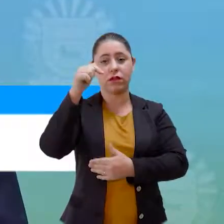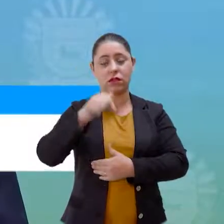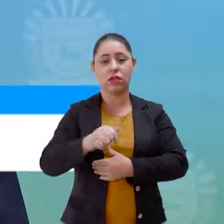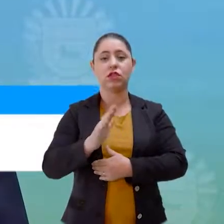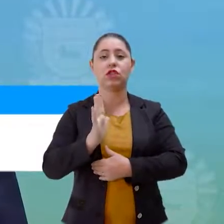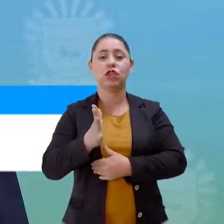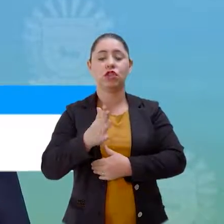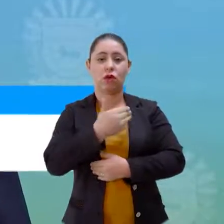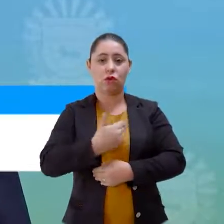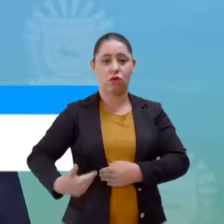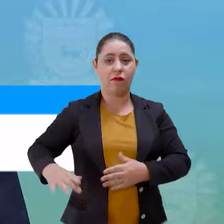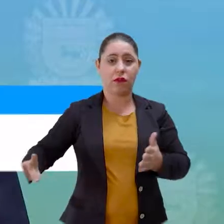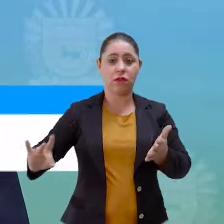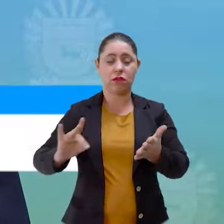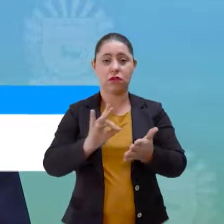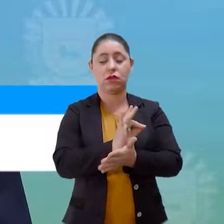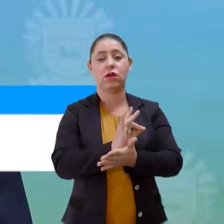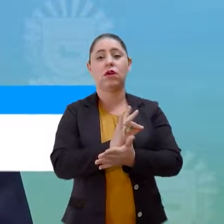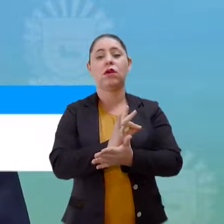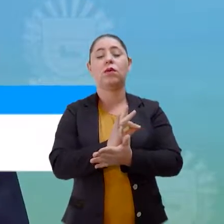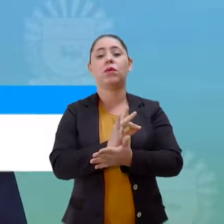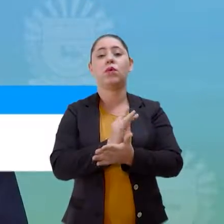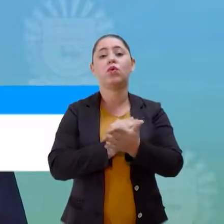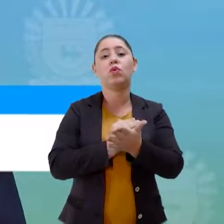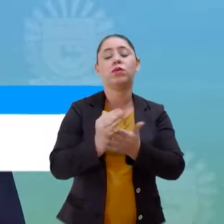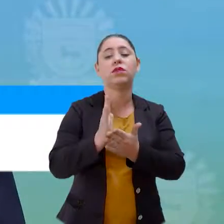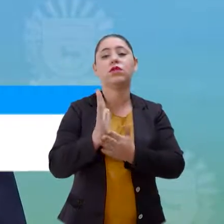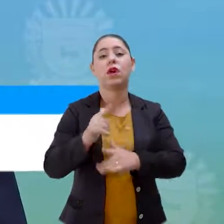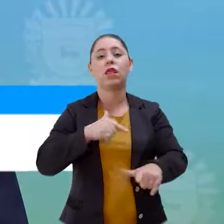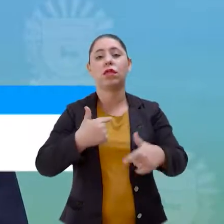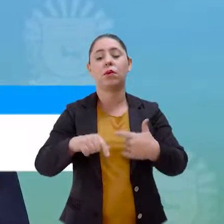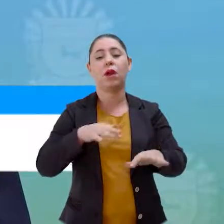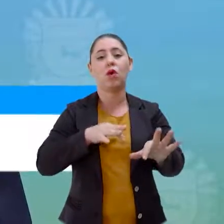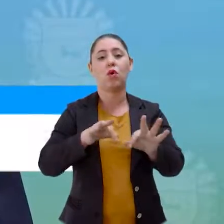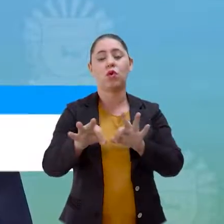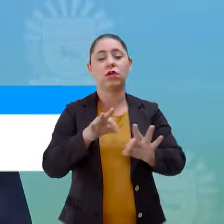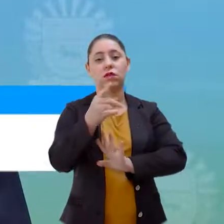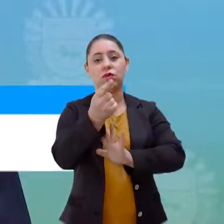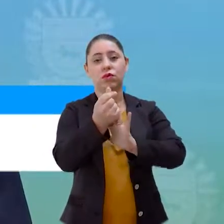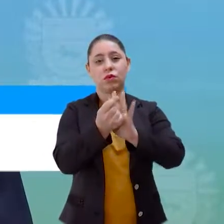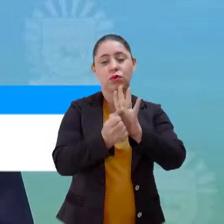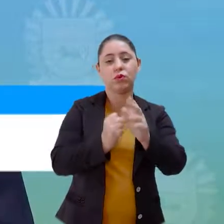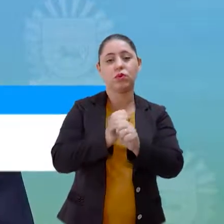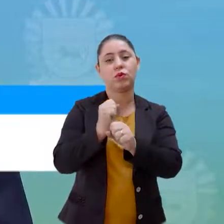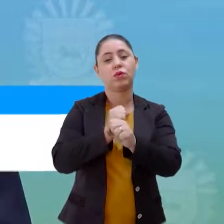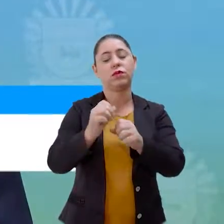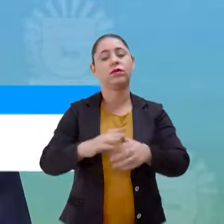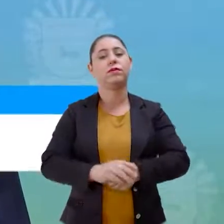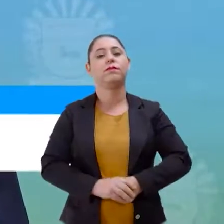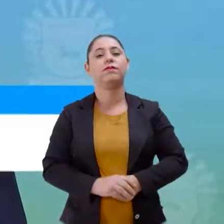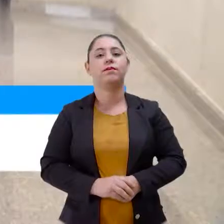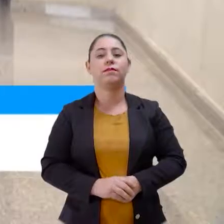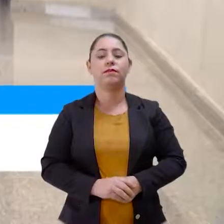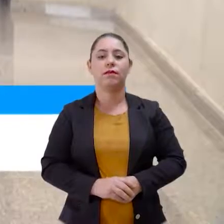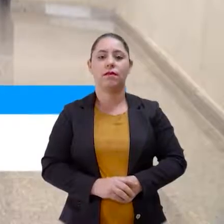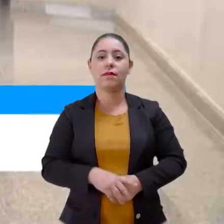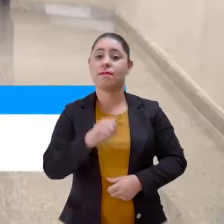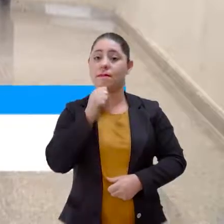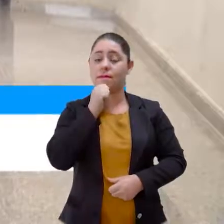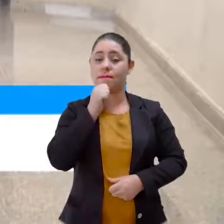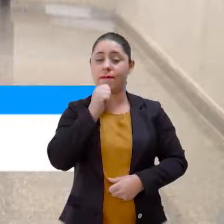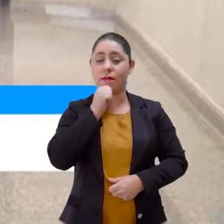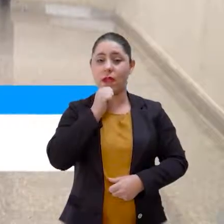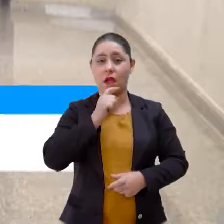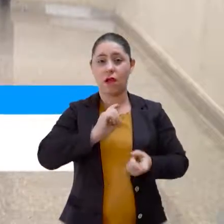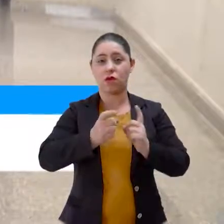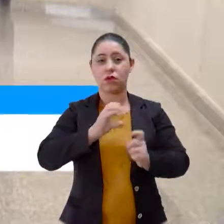aprovado aqui e vá para o governo para sancionar, para poder trabalhar a elaboração do orçamento anual. Ainda